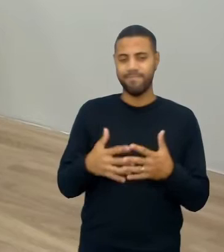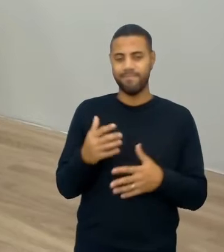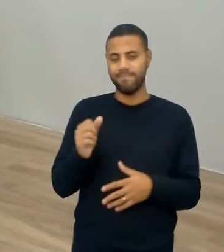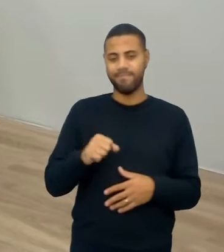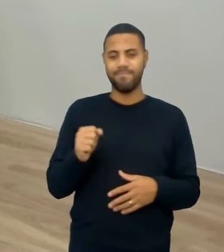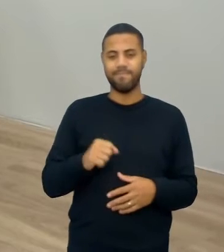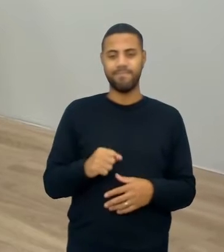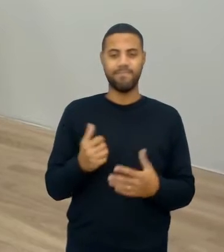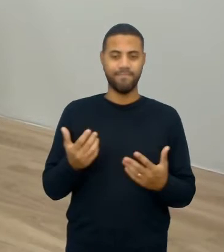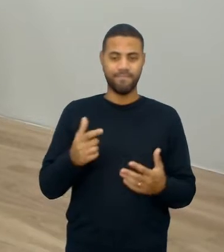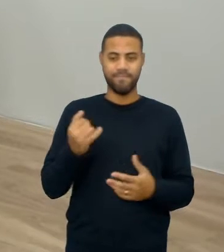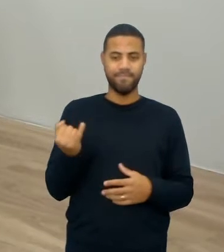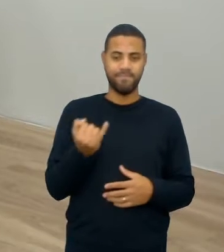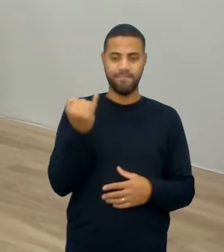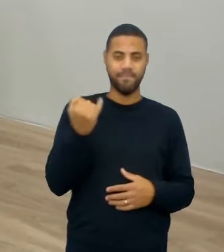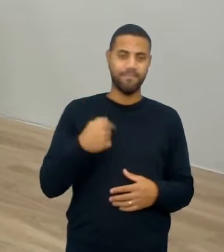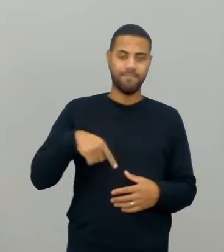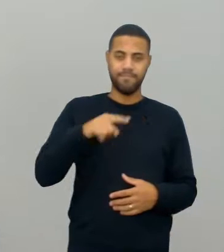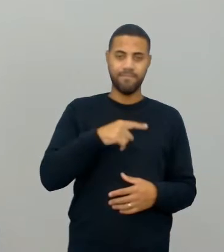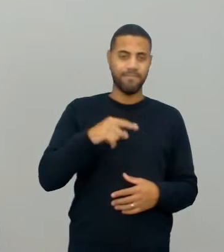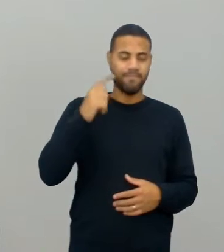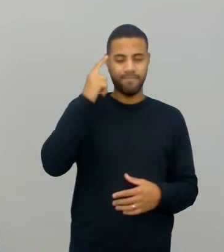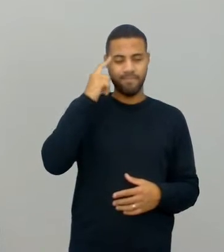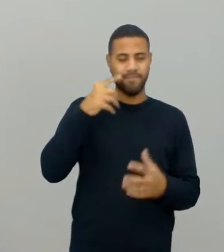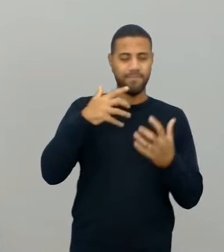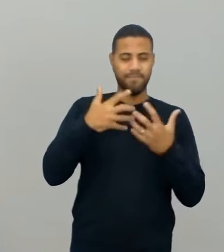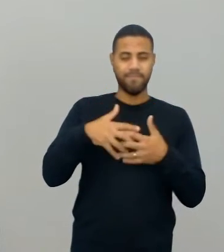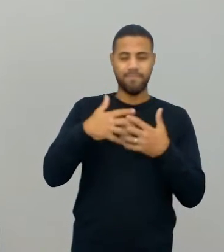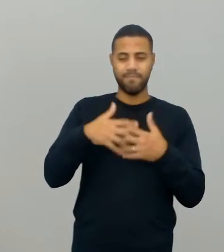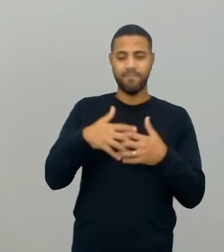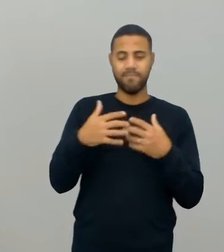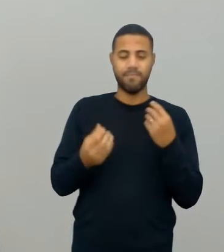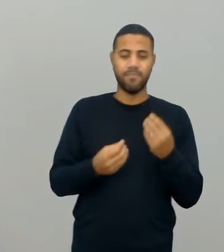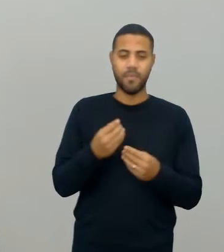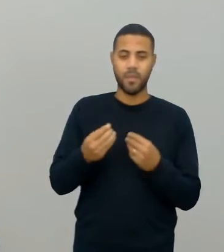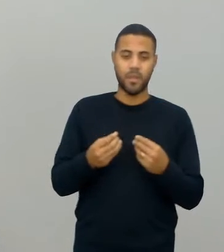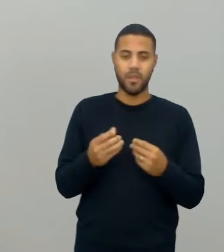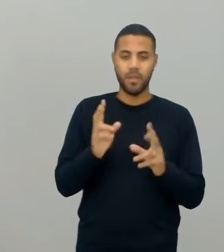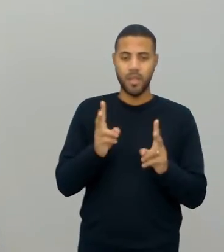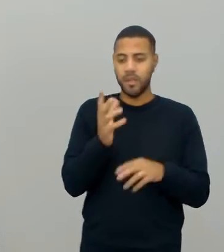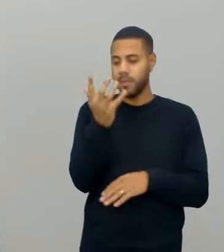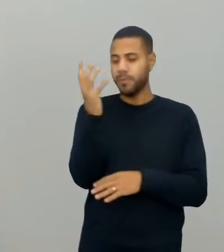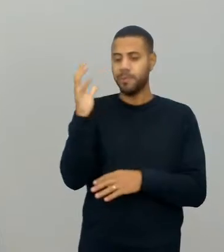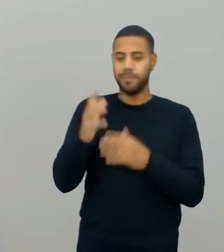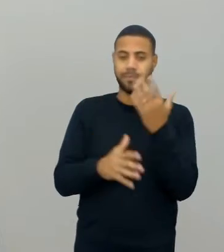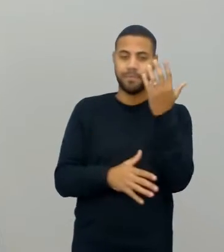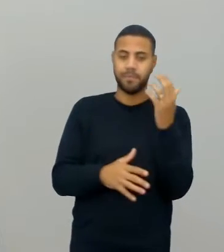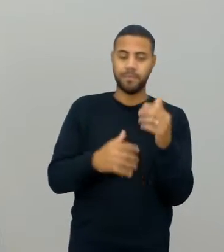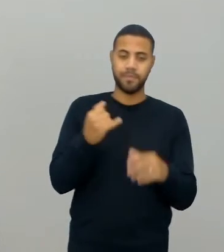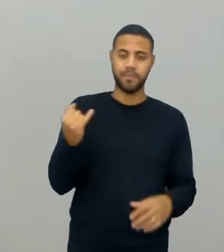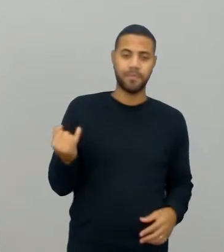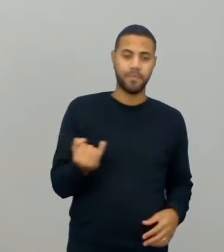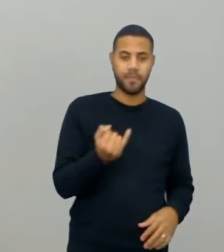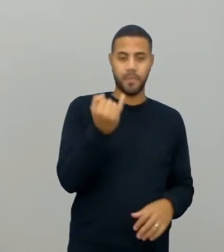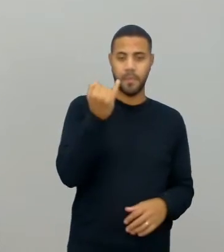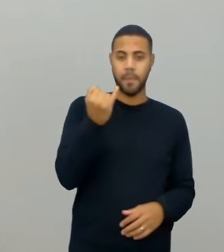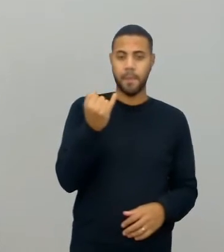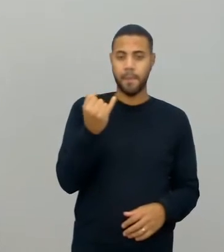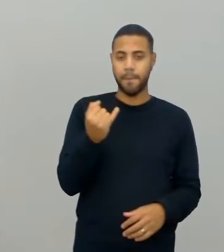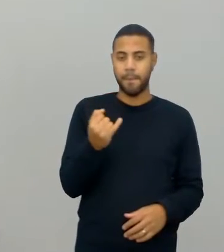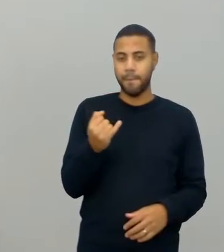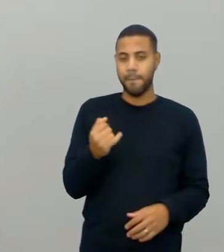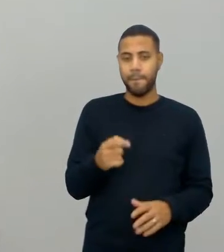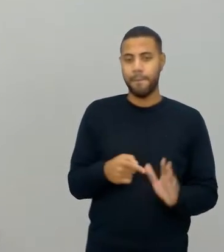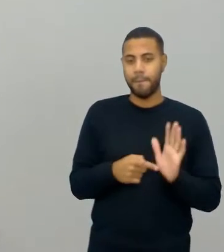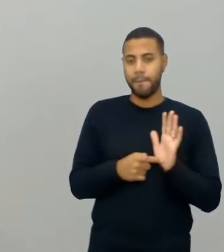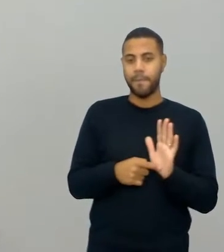Então, é importante a gente começar a pensar no meio ambiente como uma